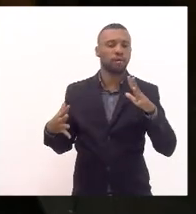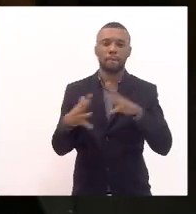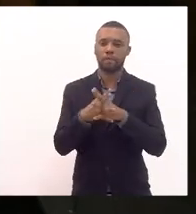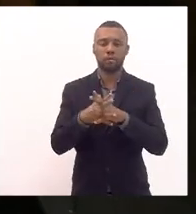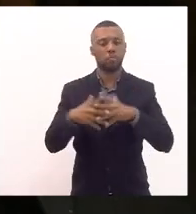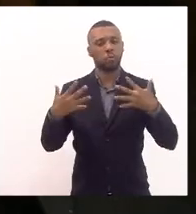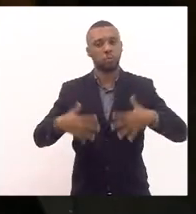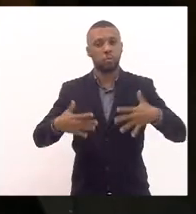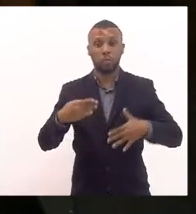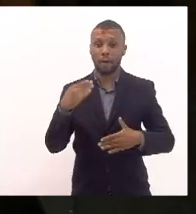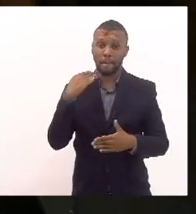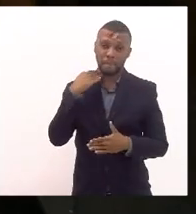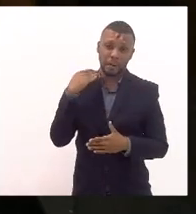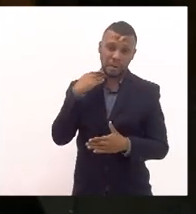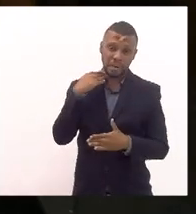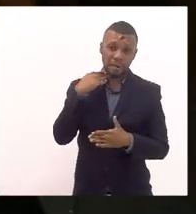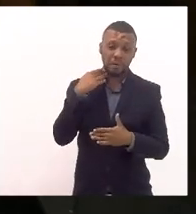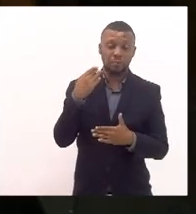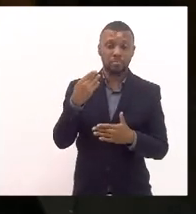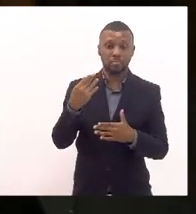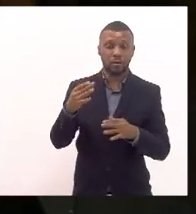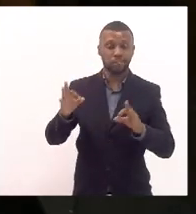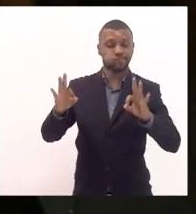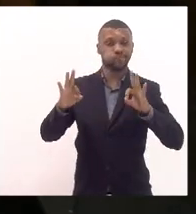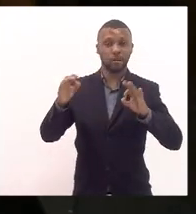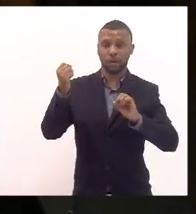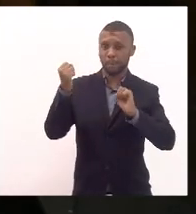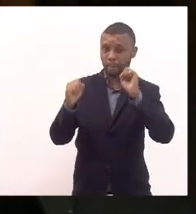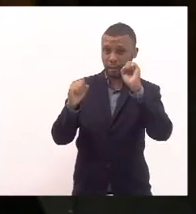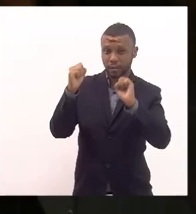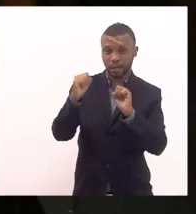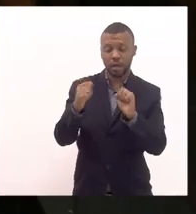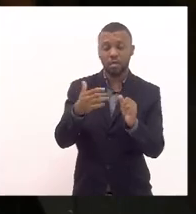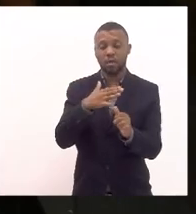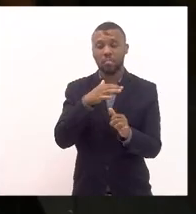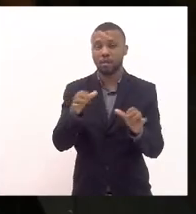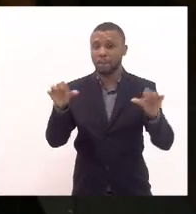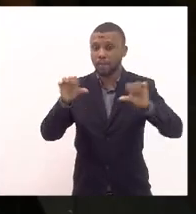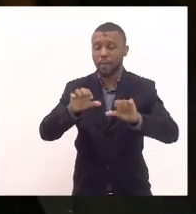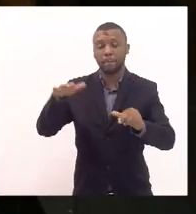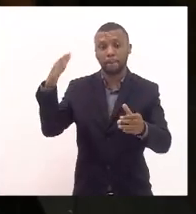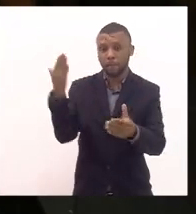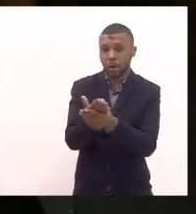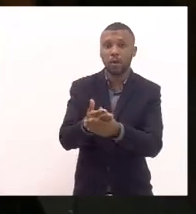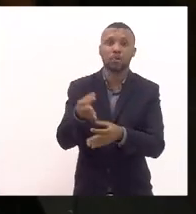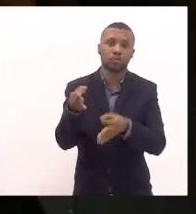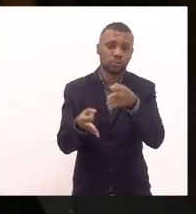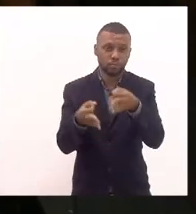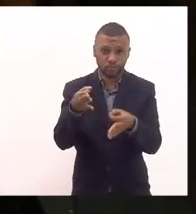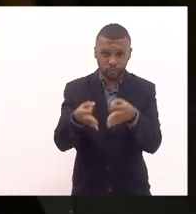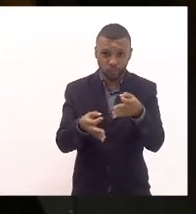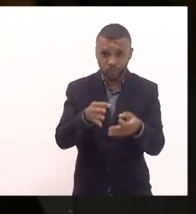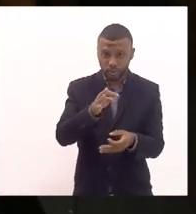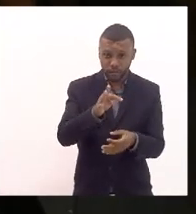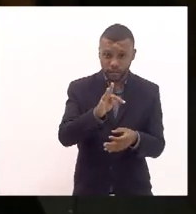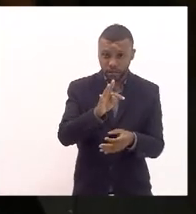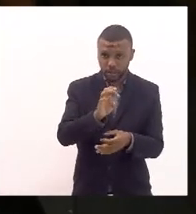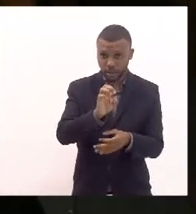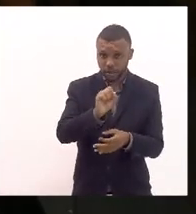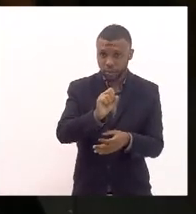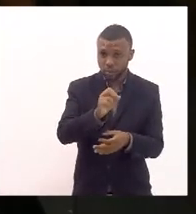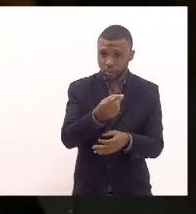grandes bancos grandes conglomerados empresariais entrar em recuperação judicial o tesouro americano